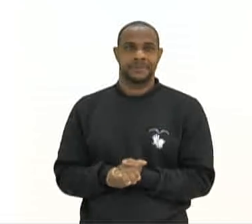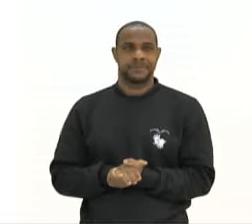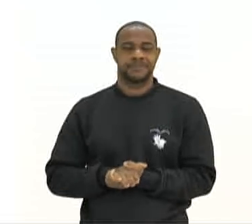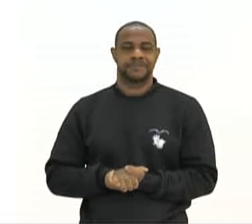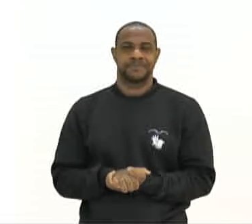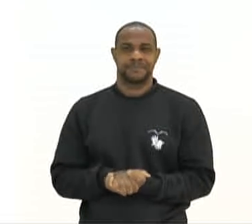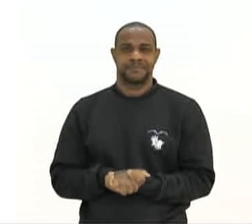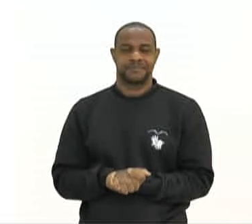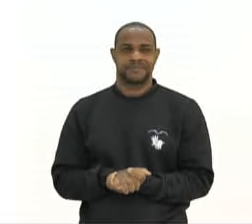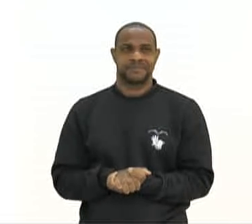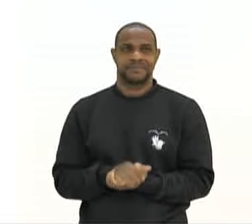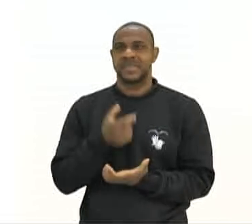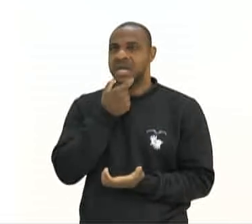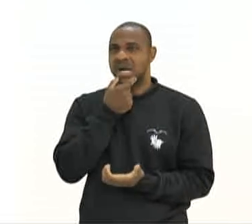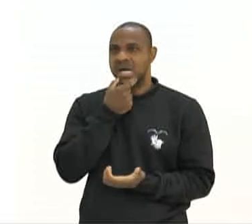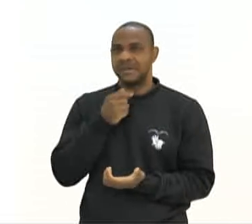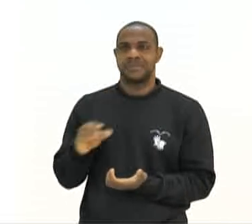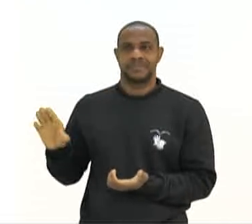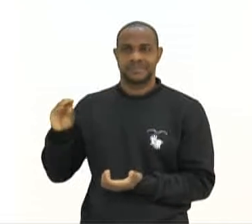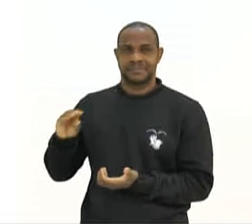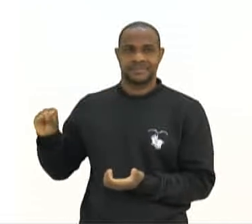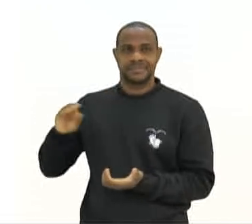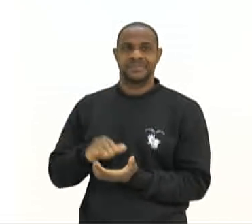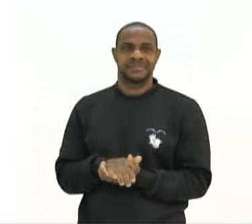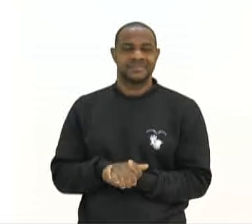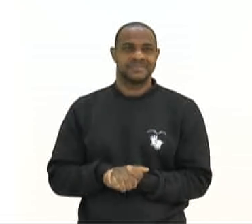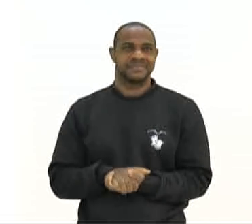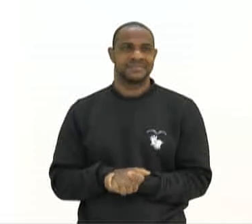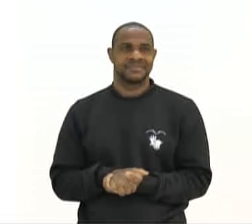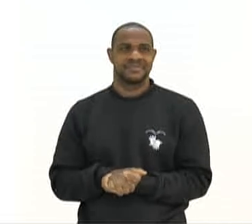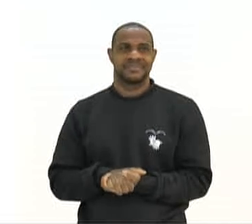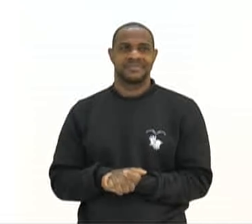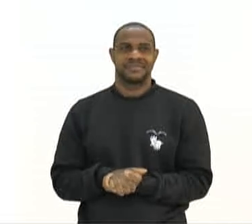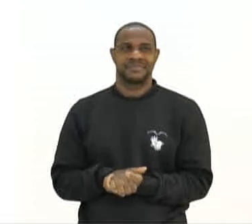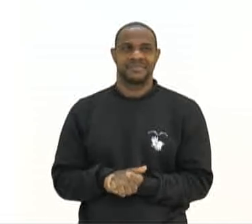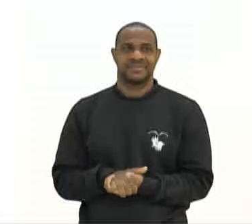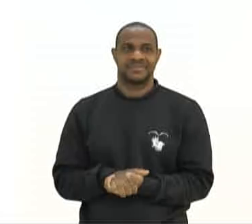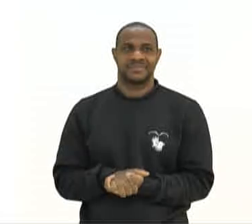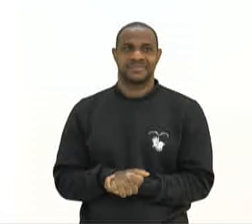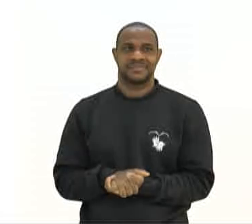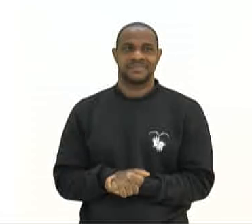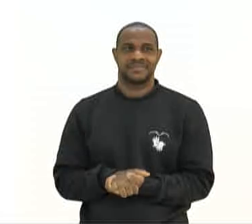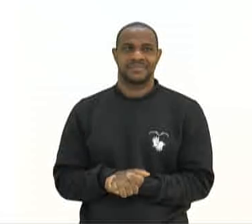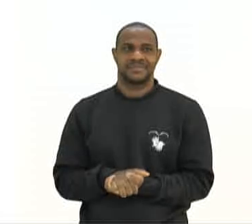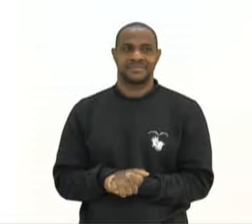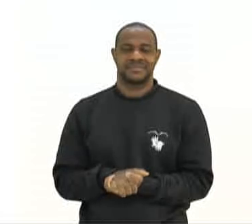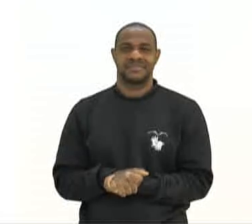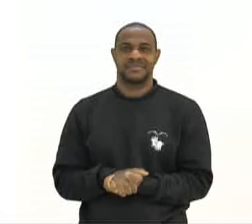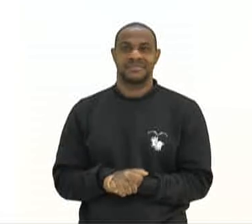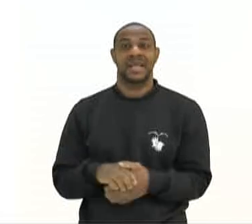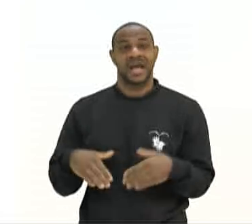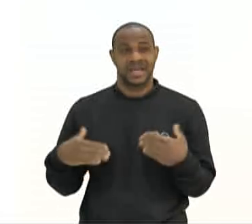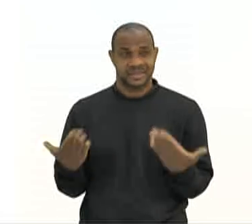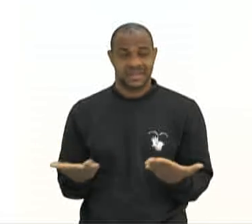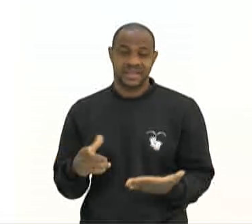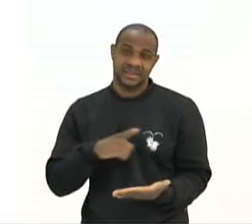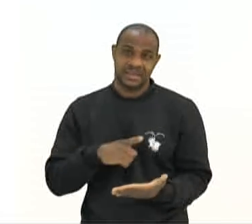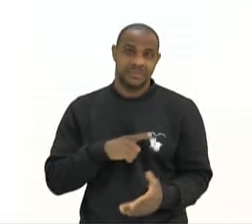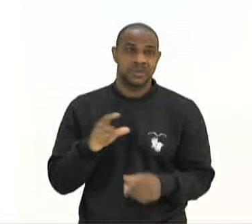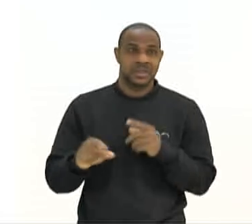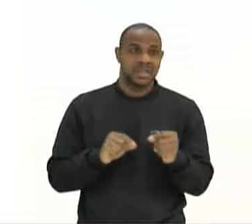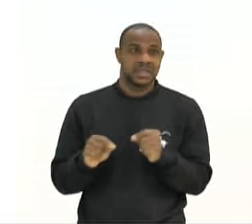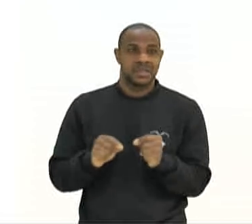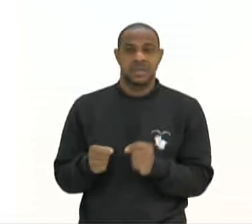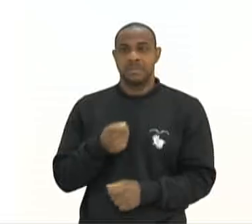in 1963 and he's called I Have a Dream speech. Então nós temos um